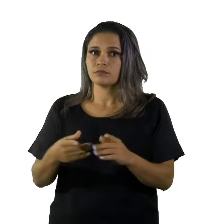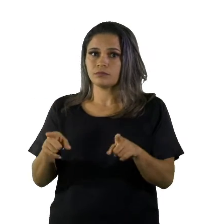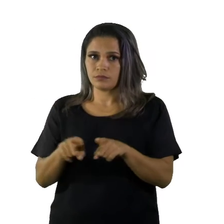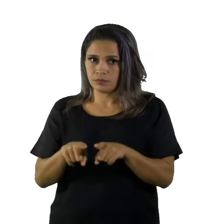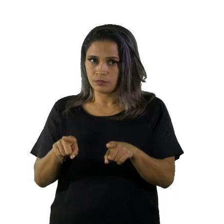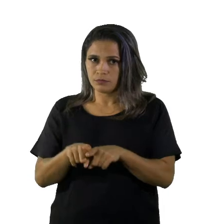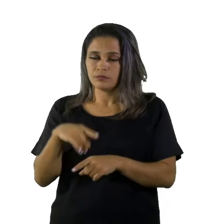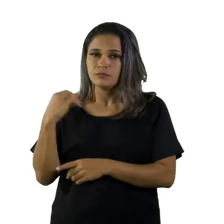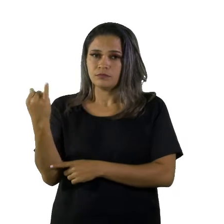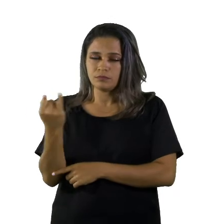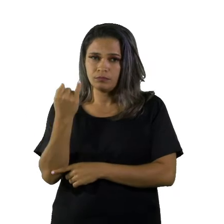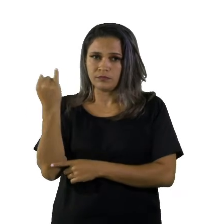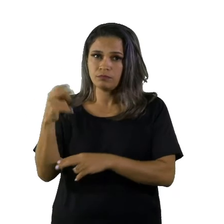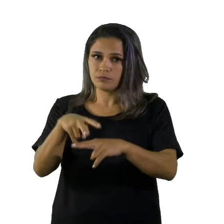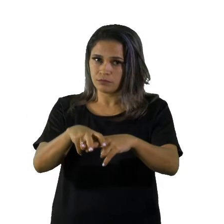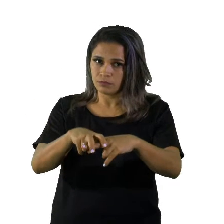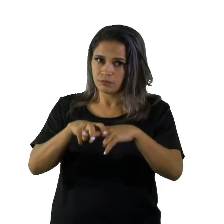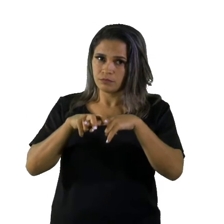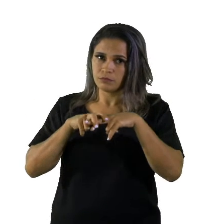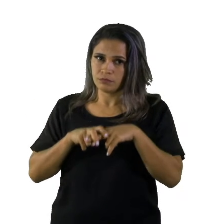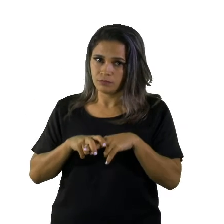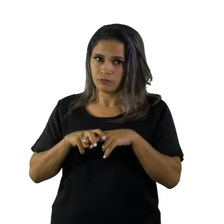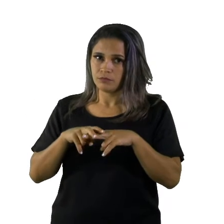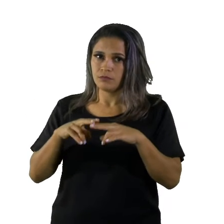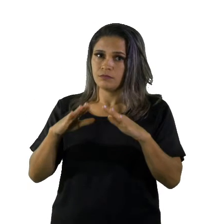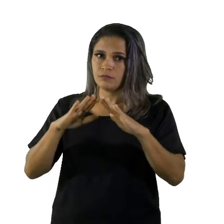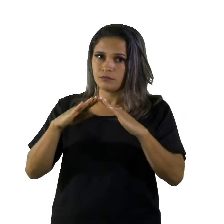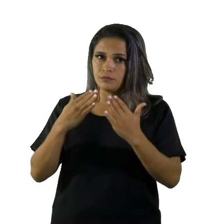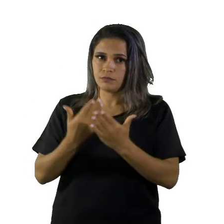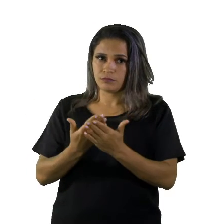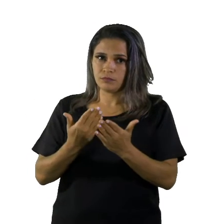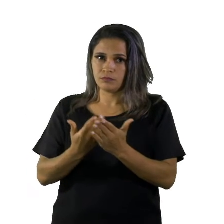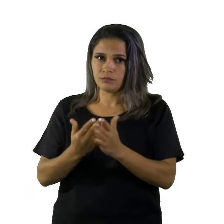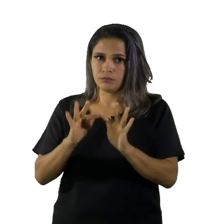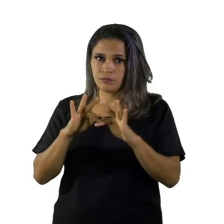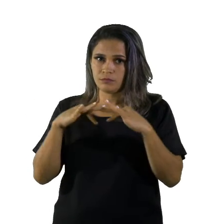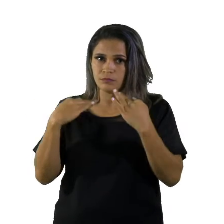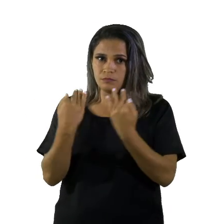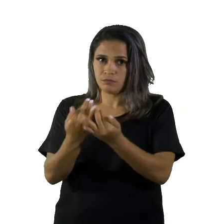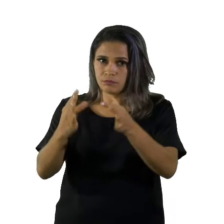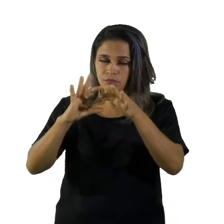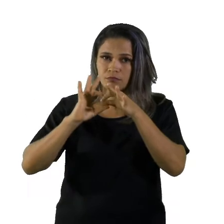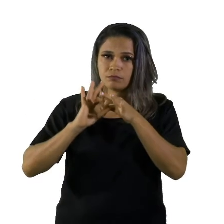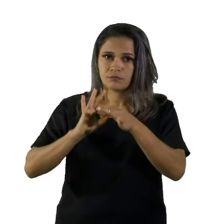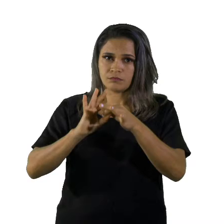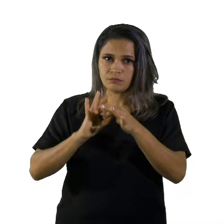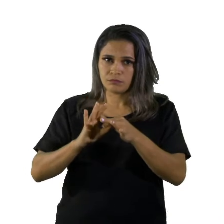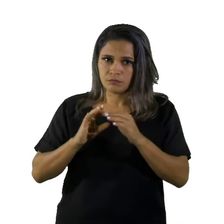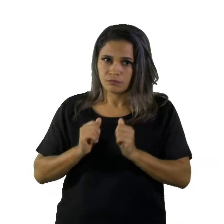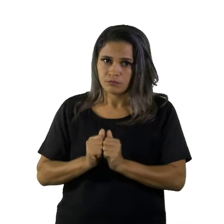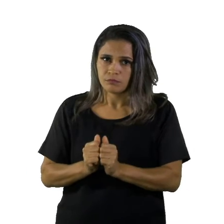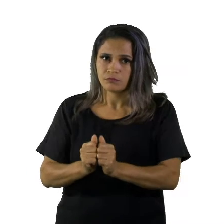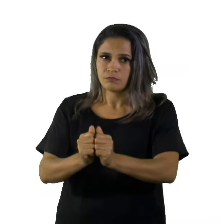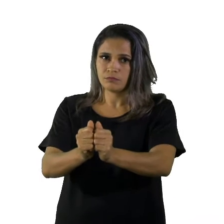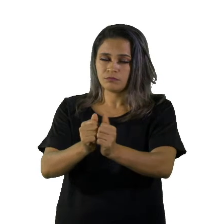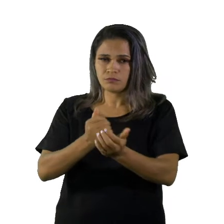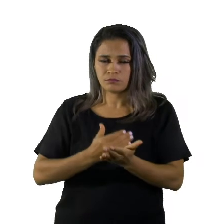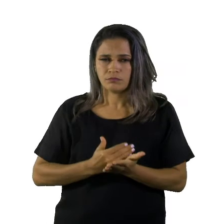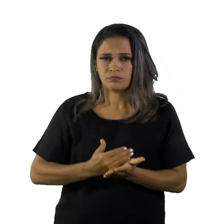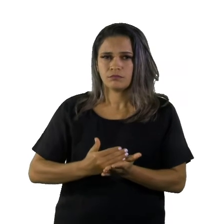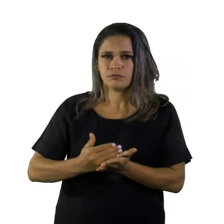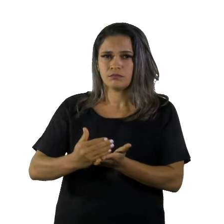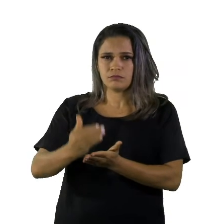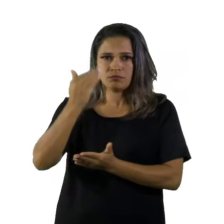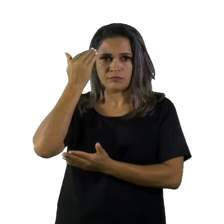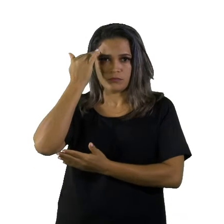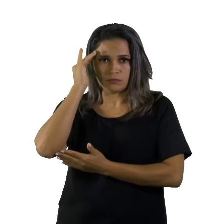fator importante, por isso, escola e família têm que estar em sintonia. Costumeiramente se diz que a criança não